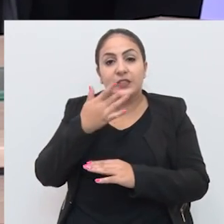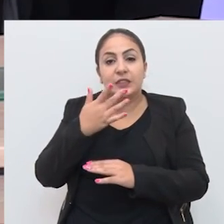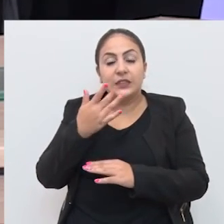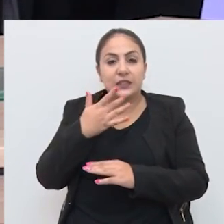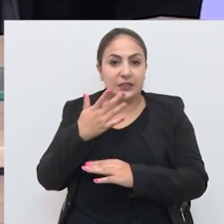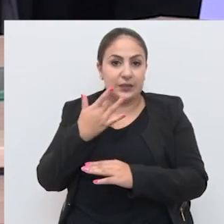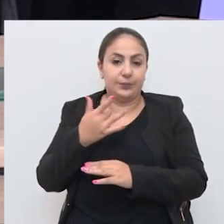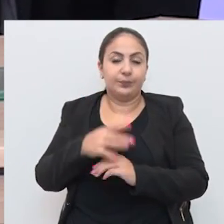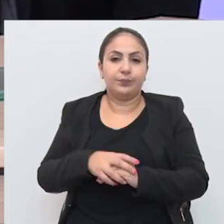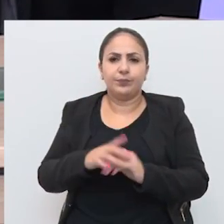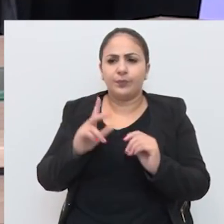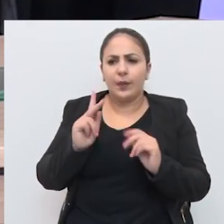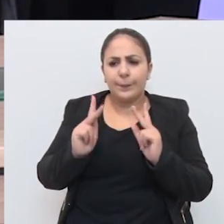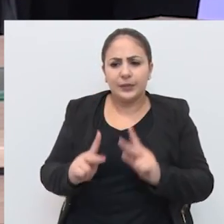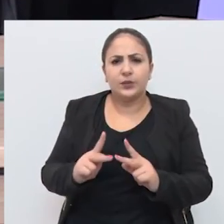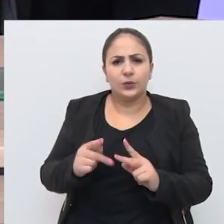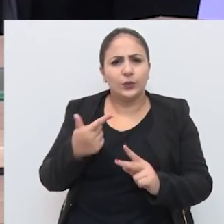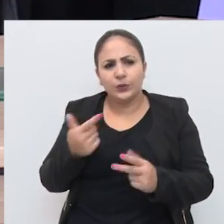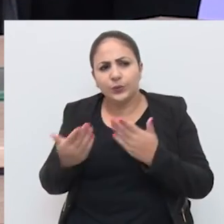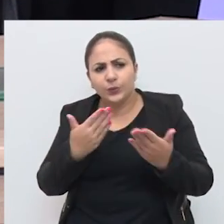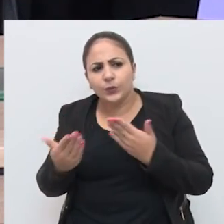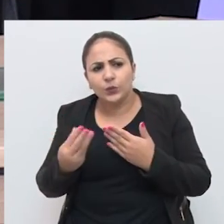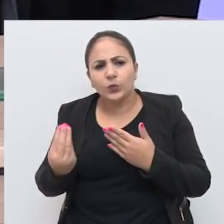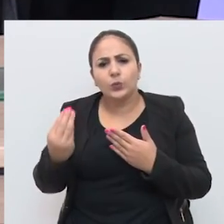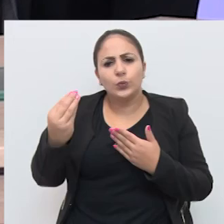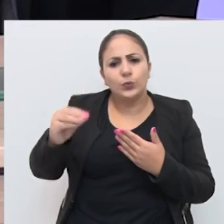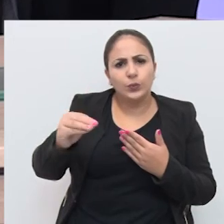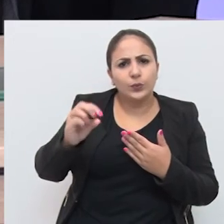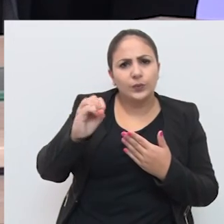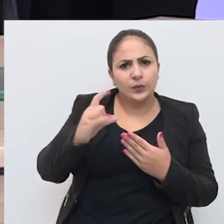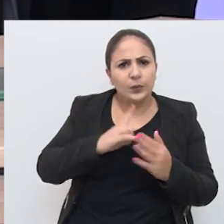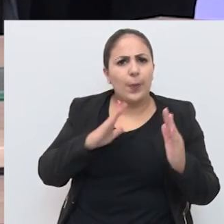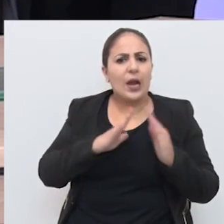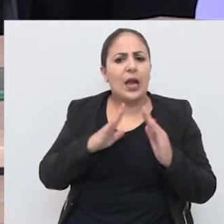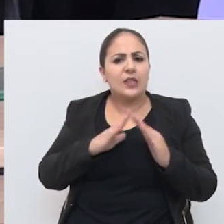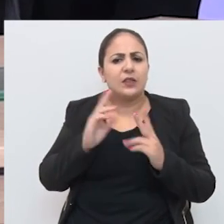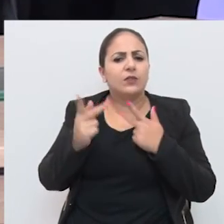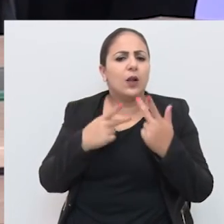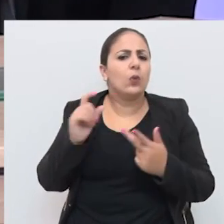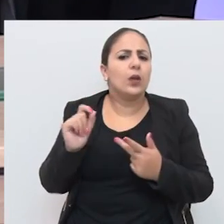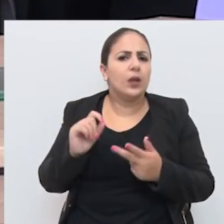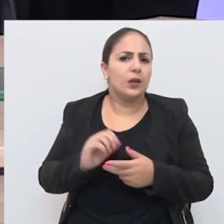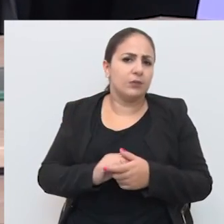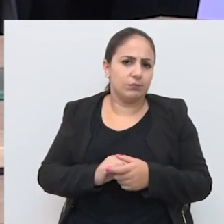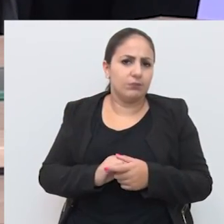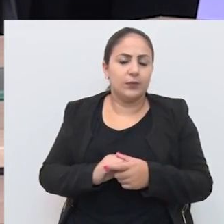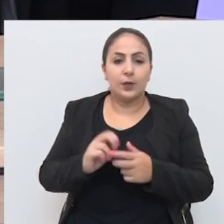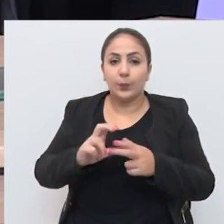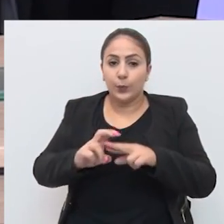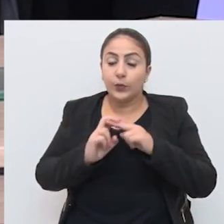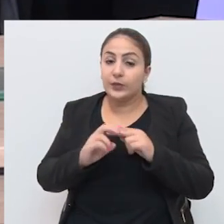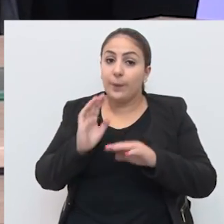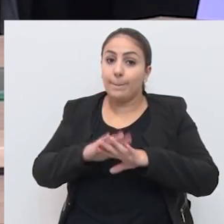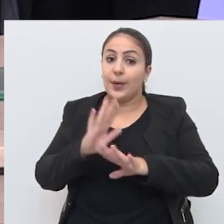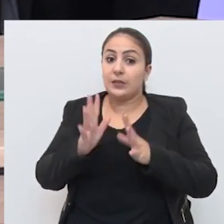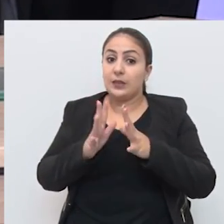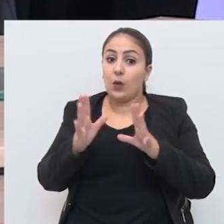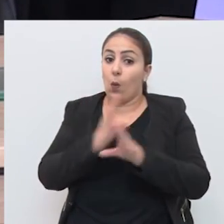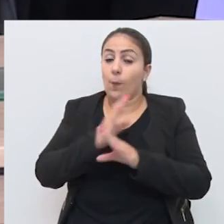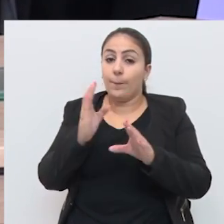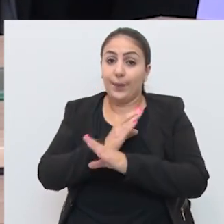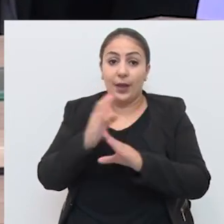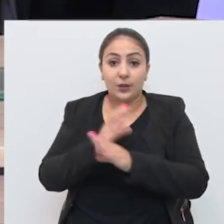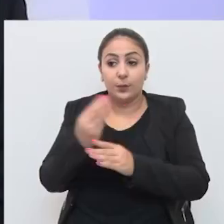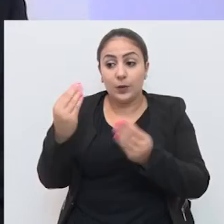declaração também, para o contribuinte não ficar com dúvidas, certo, e o que eu declaro? Eu digo que eu tenho uma casa, mas o que eu digo dessa casa, certo? Então, ficou mais